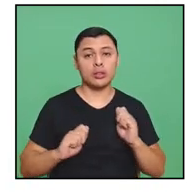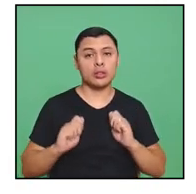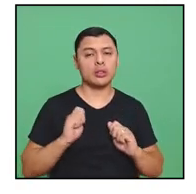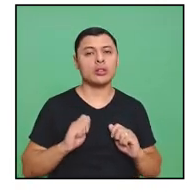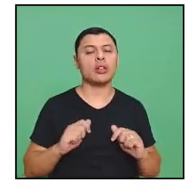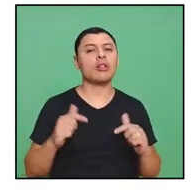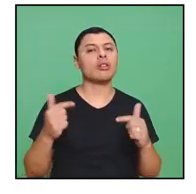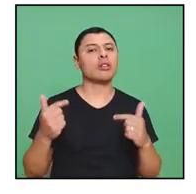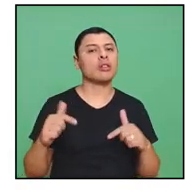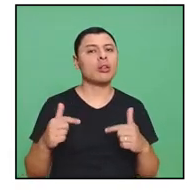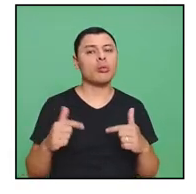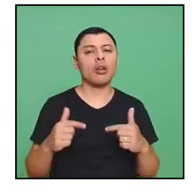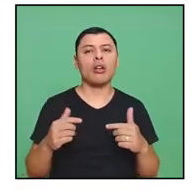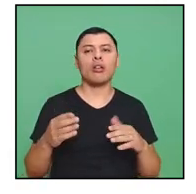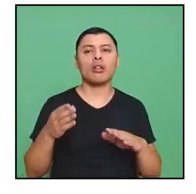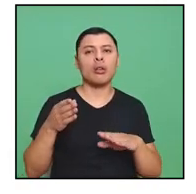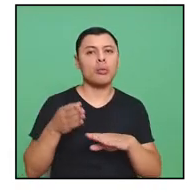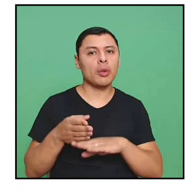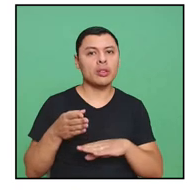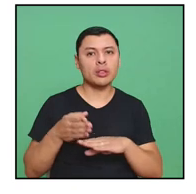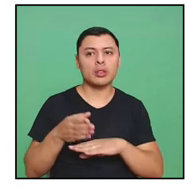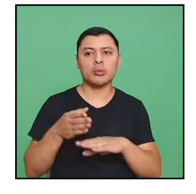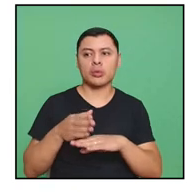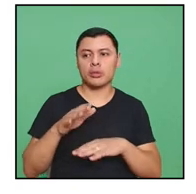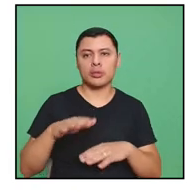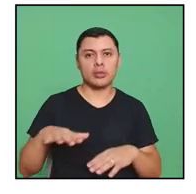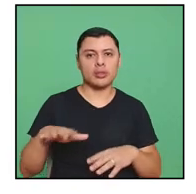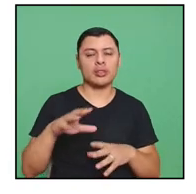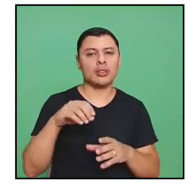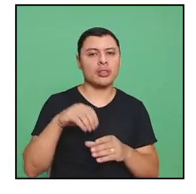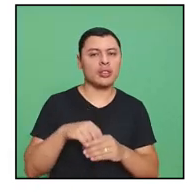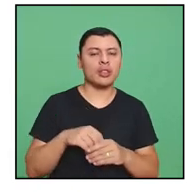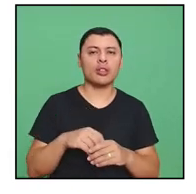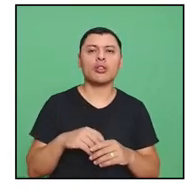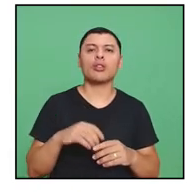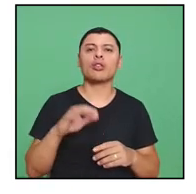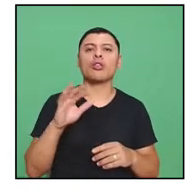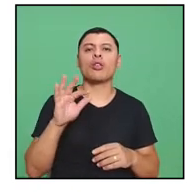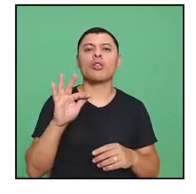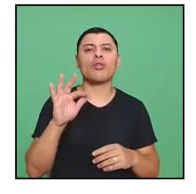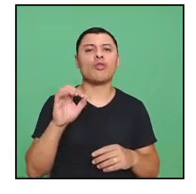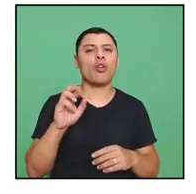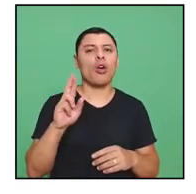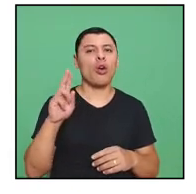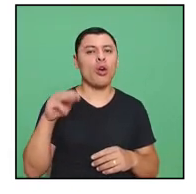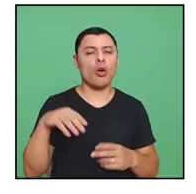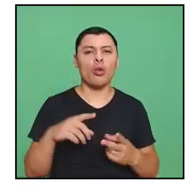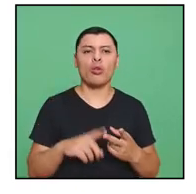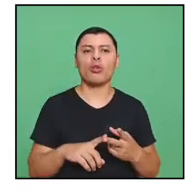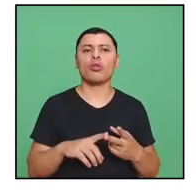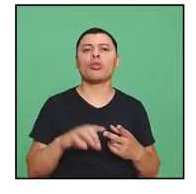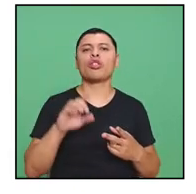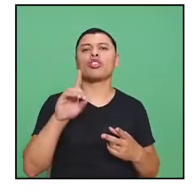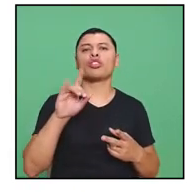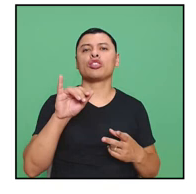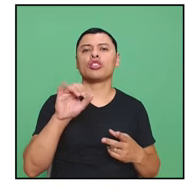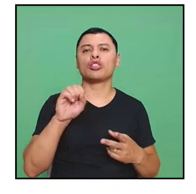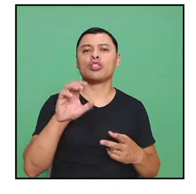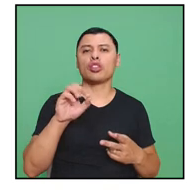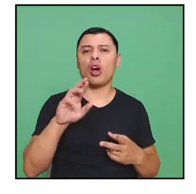que participam desse ecossistema nos fóruns, Discord e muito no Twitter também, como